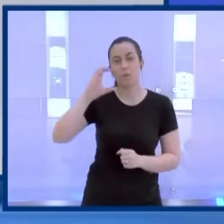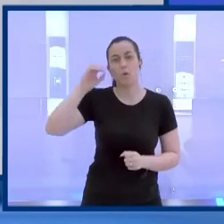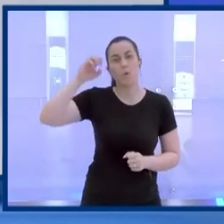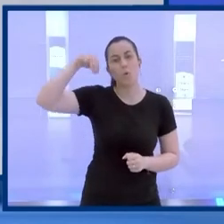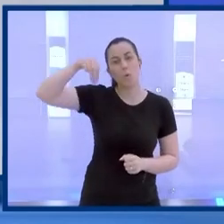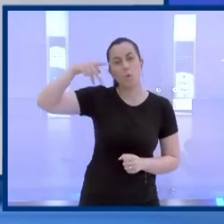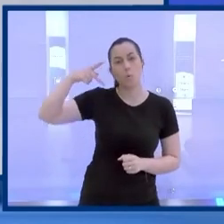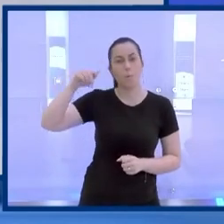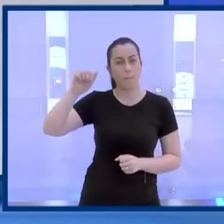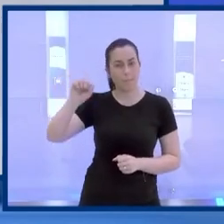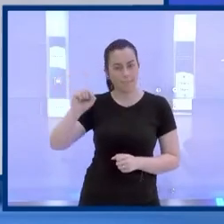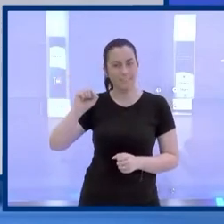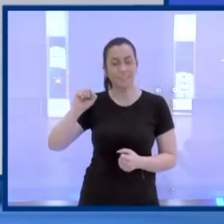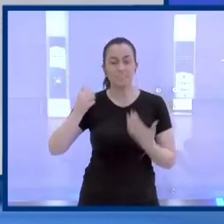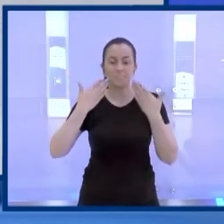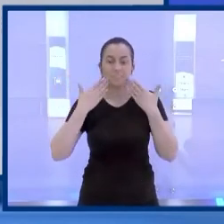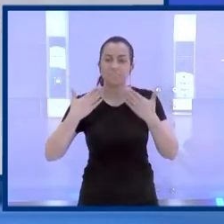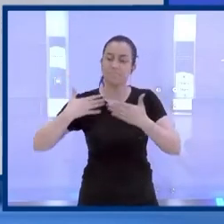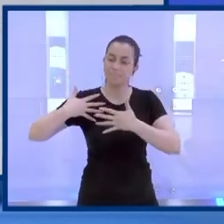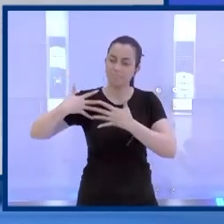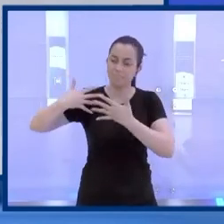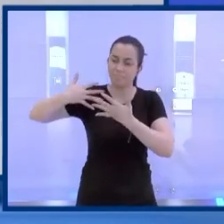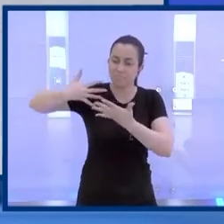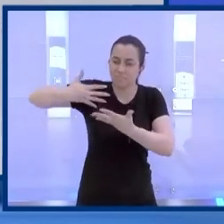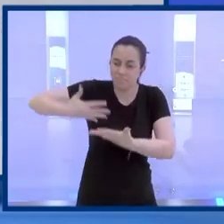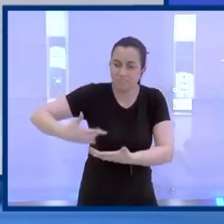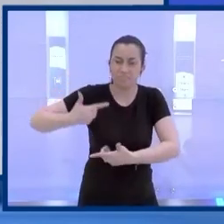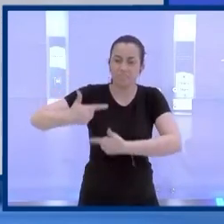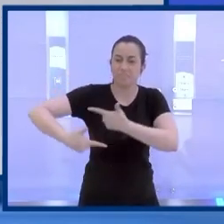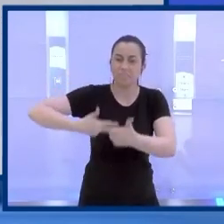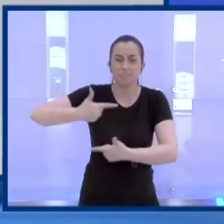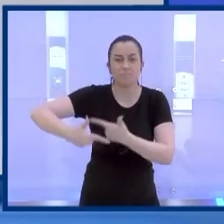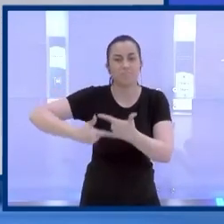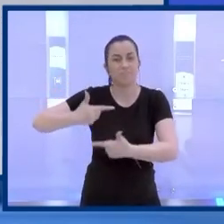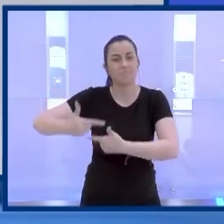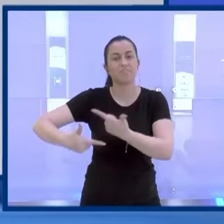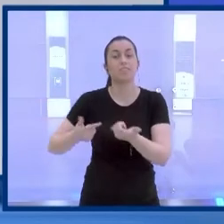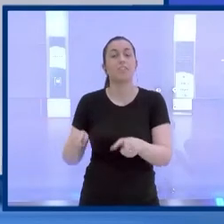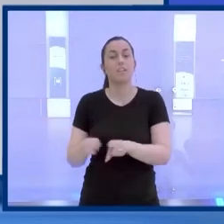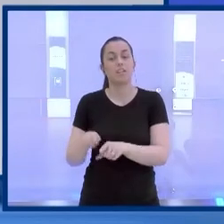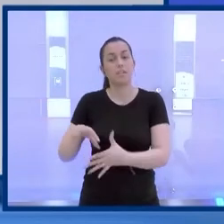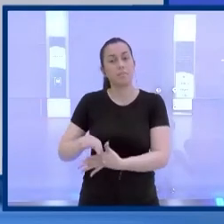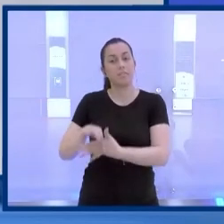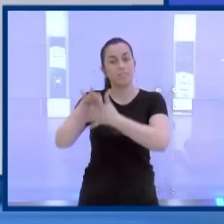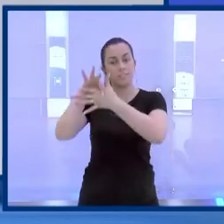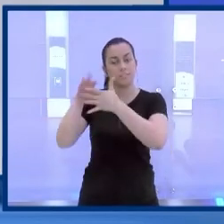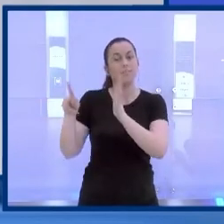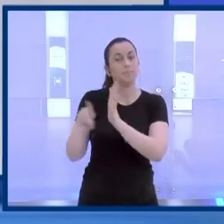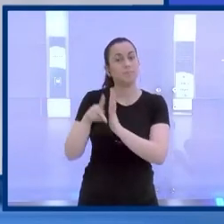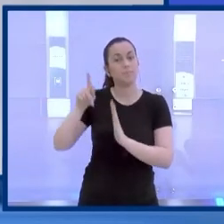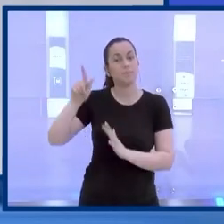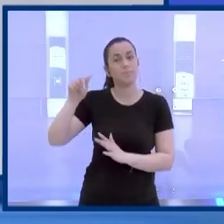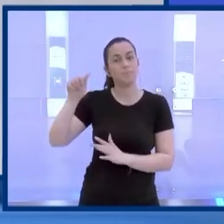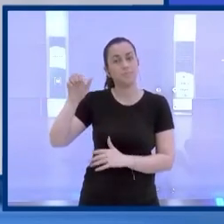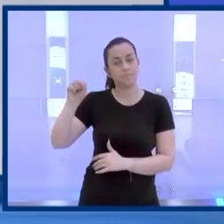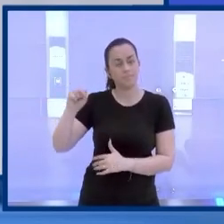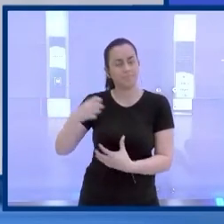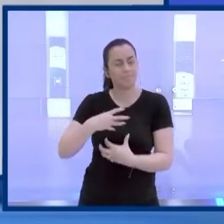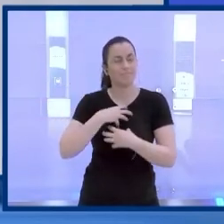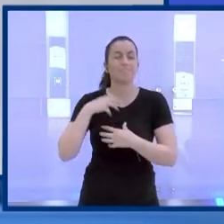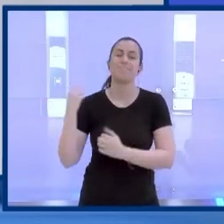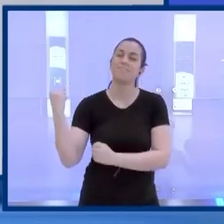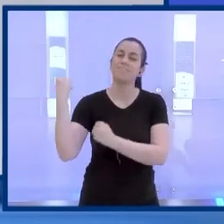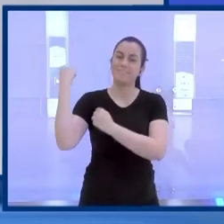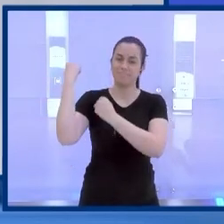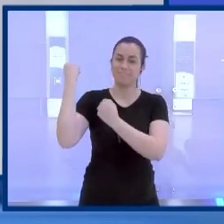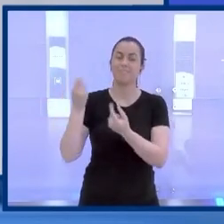trazendo todo o seu legado de empresa empreendedora e líder no mercado de gás, nos deixará mais fortes e ágeis